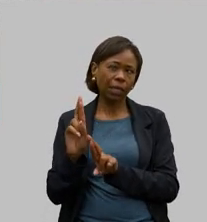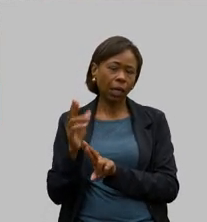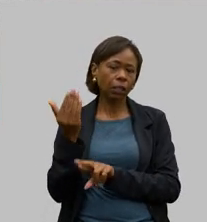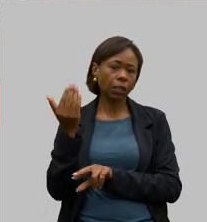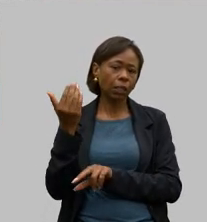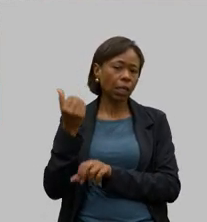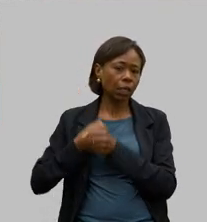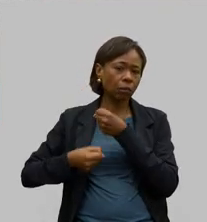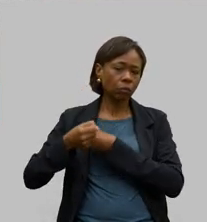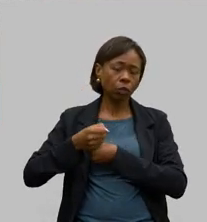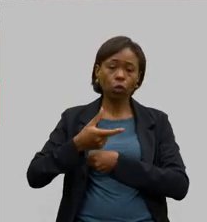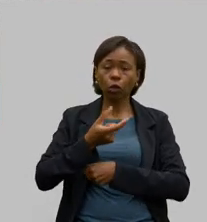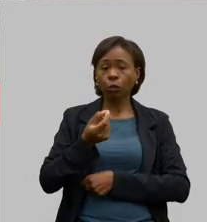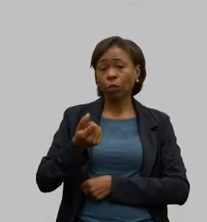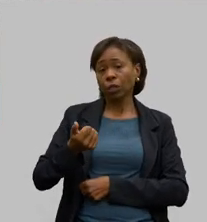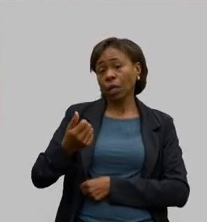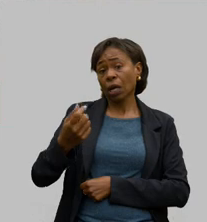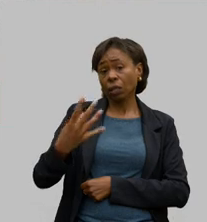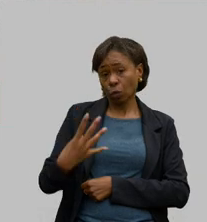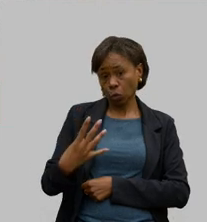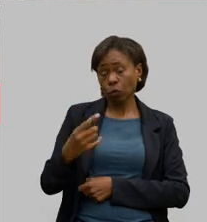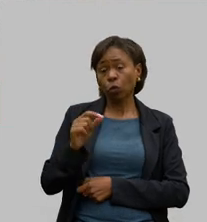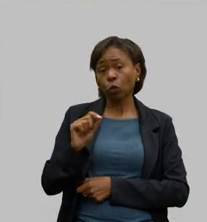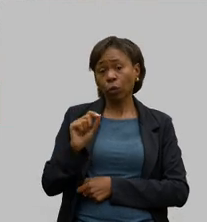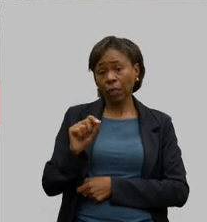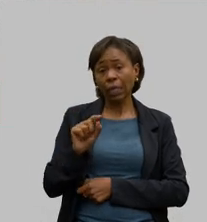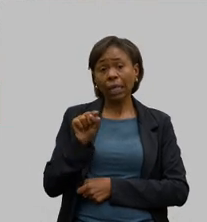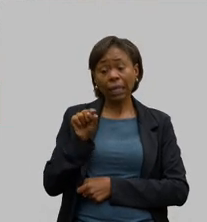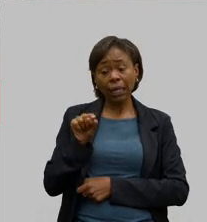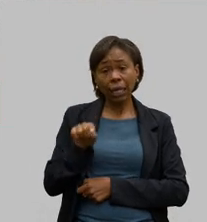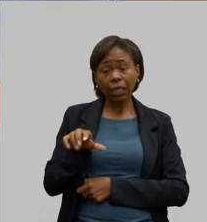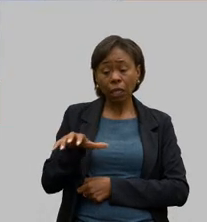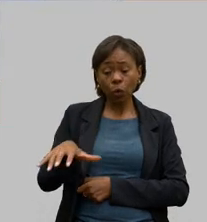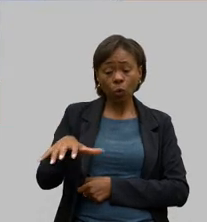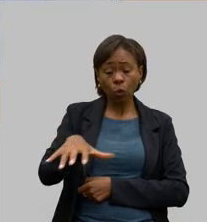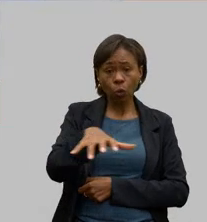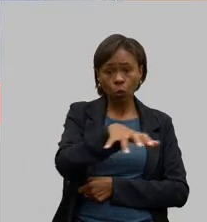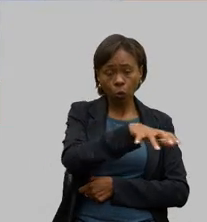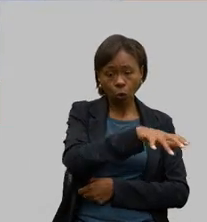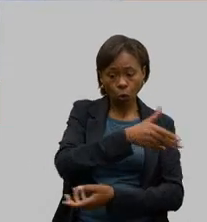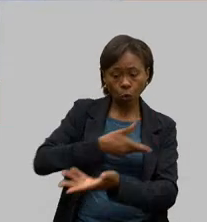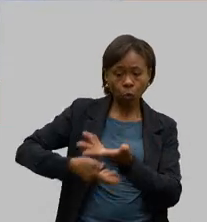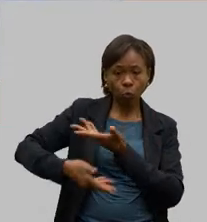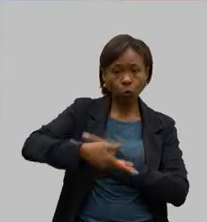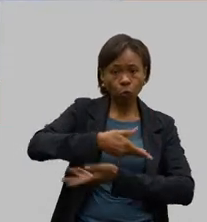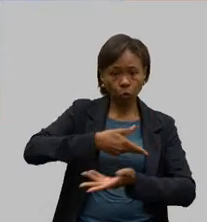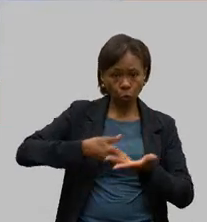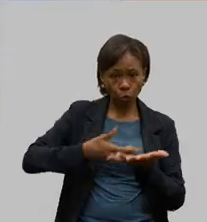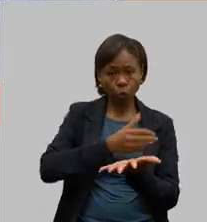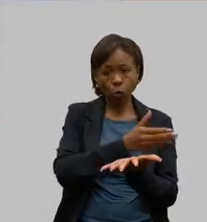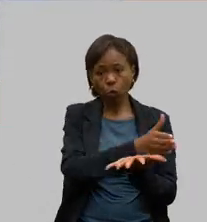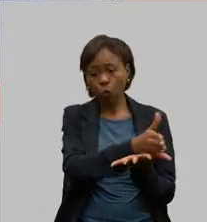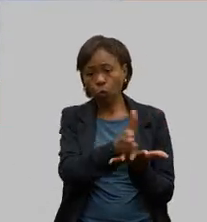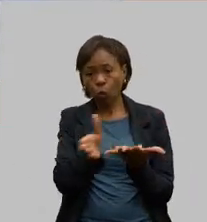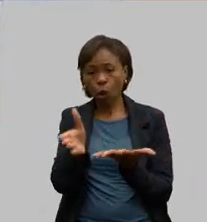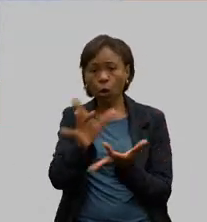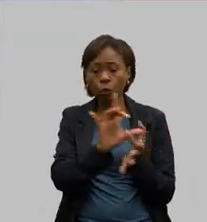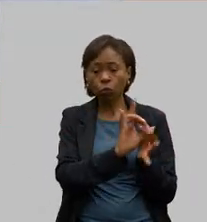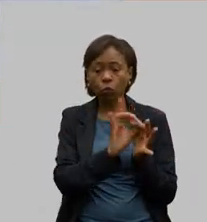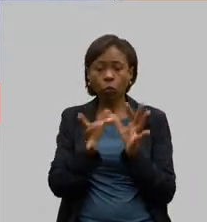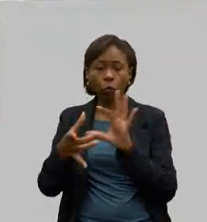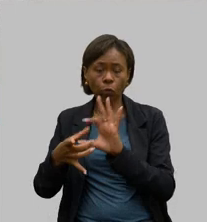que essa essa transversalidade ou essa junção de trabalhar o estado porque nós temos as forças de segurança junto com a